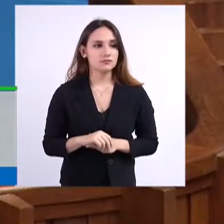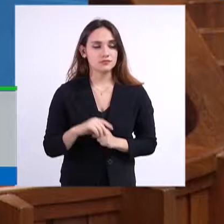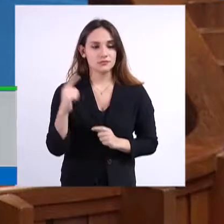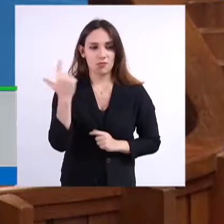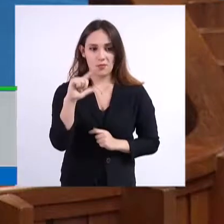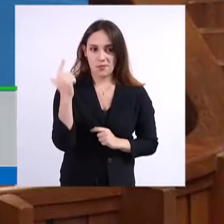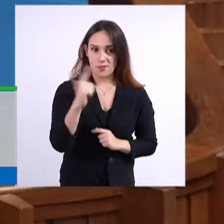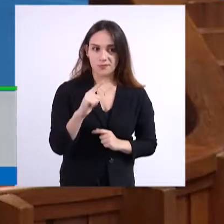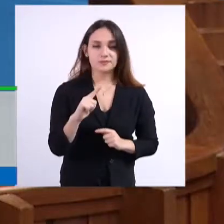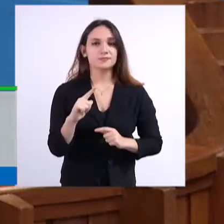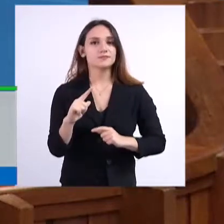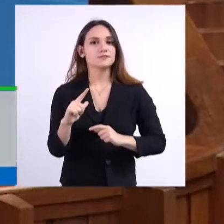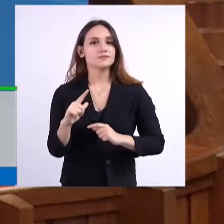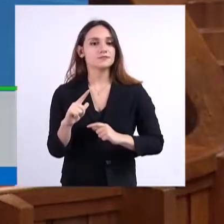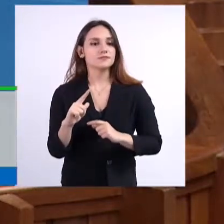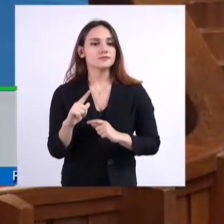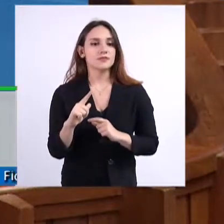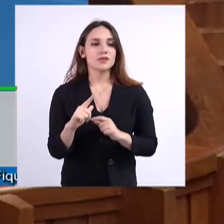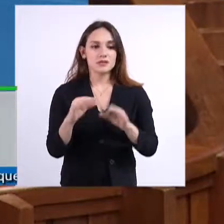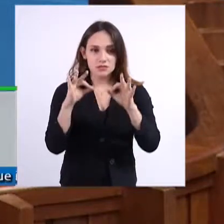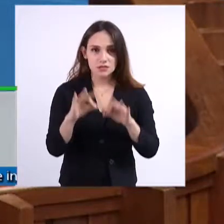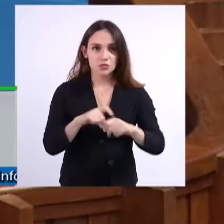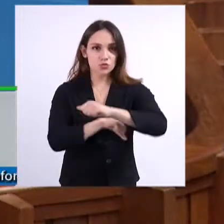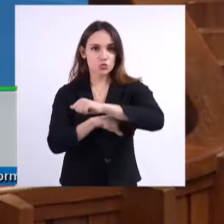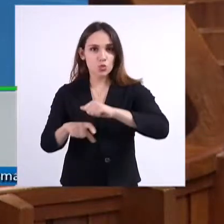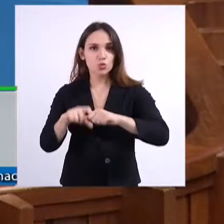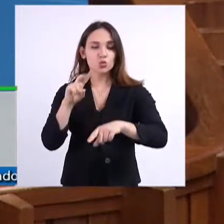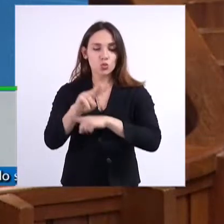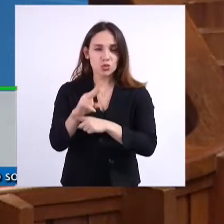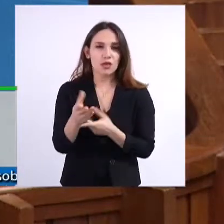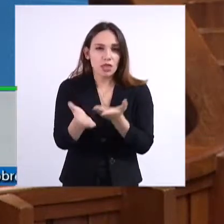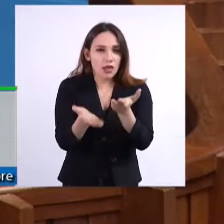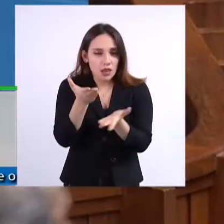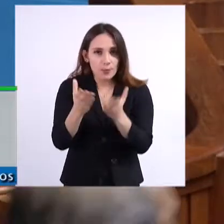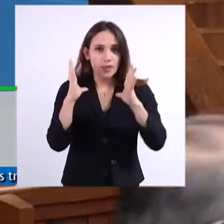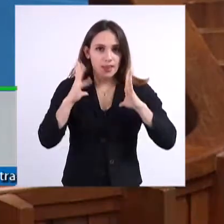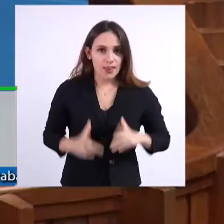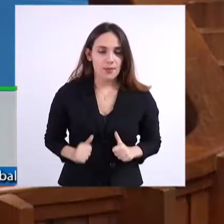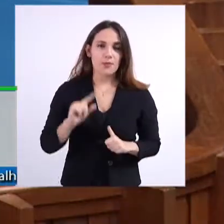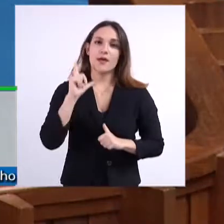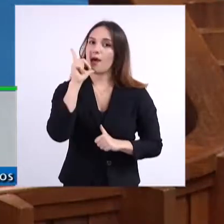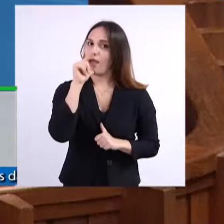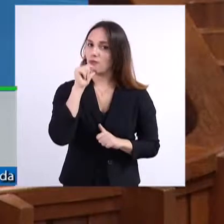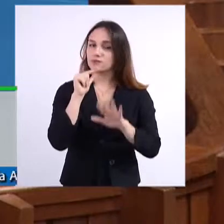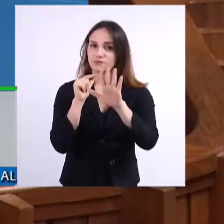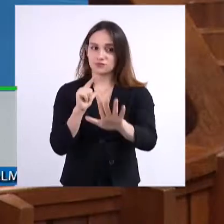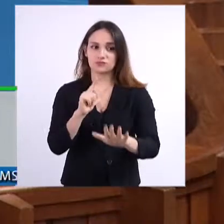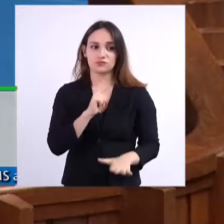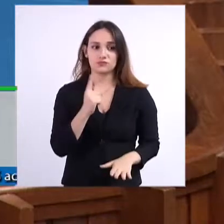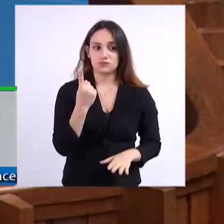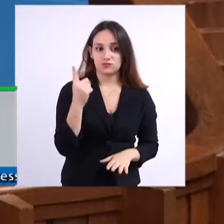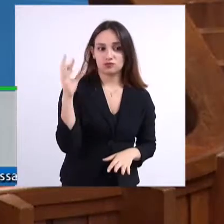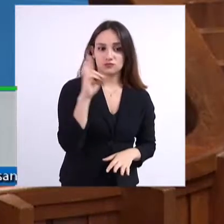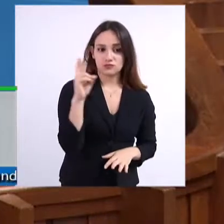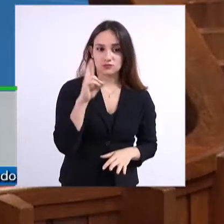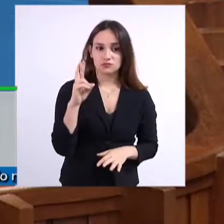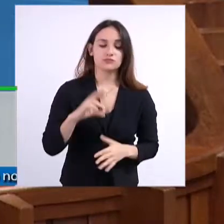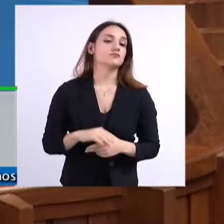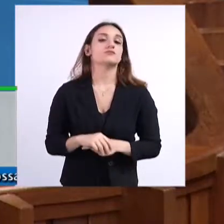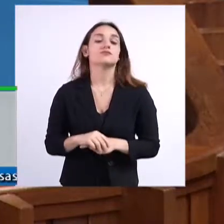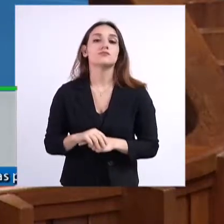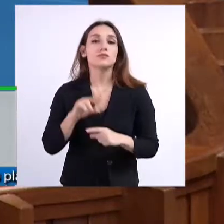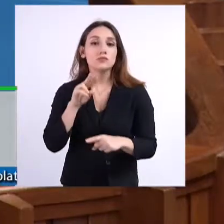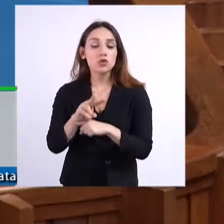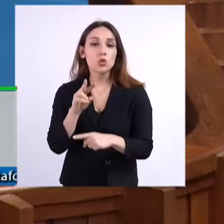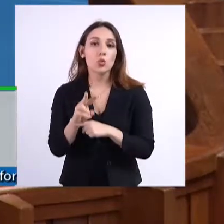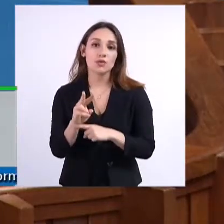sistema de esgotamento tratado. E nós sabemos que a cada R$1 que se investe em